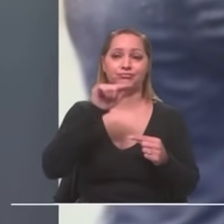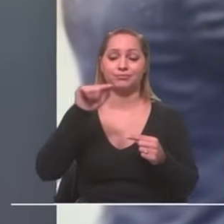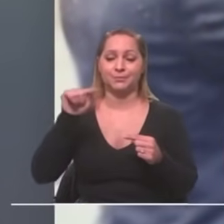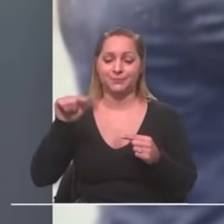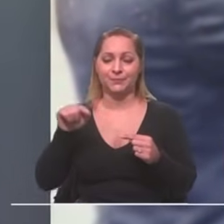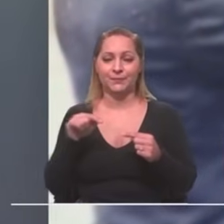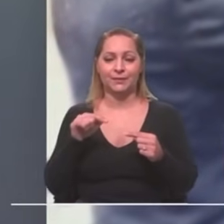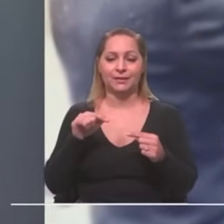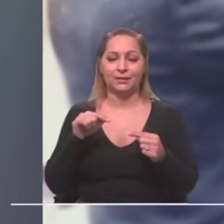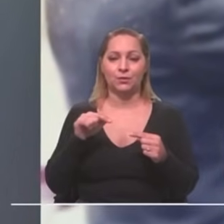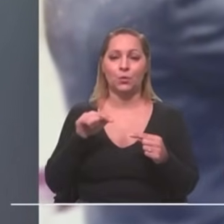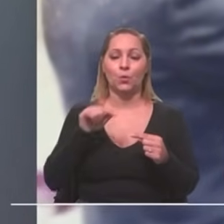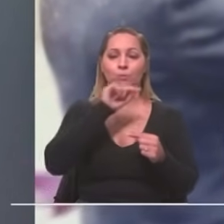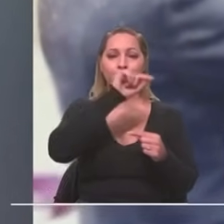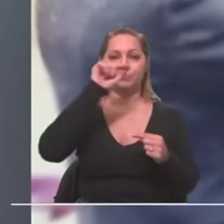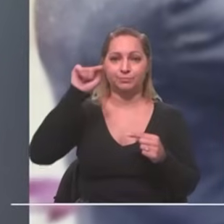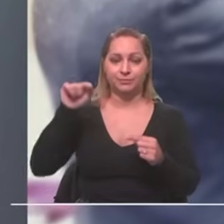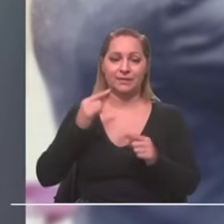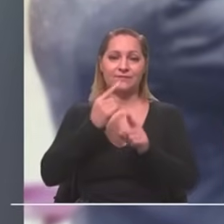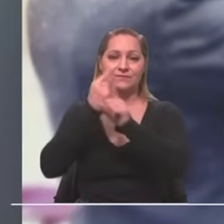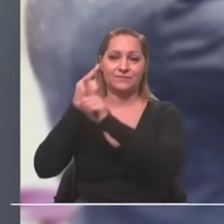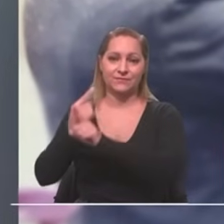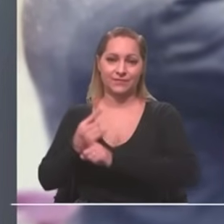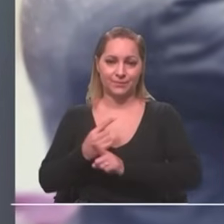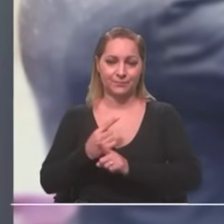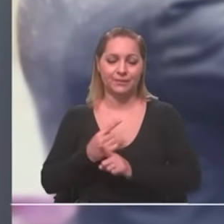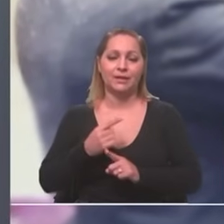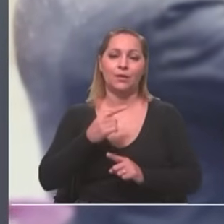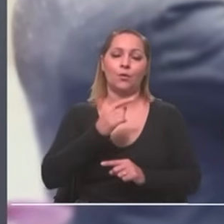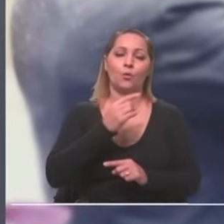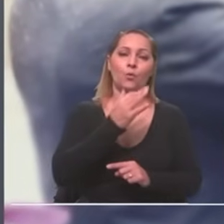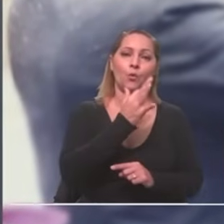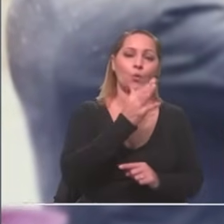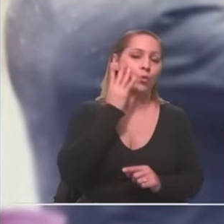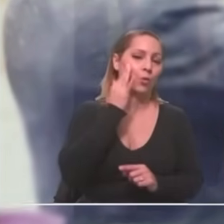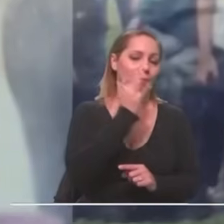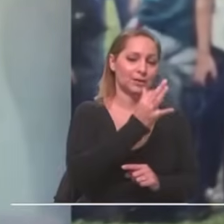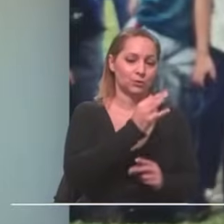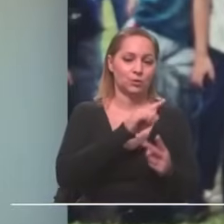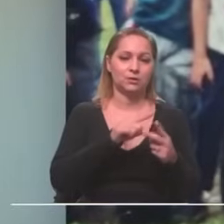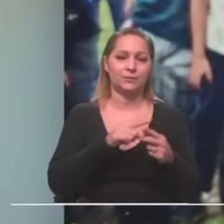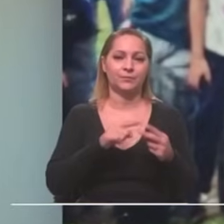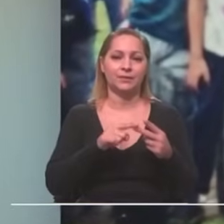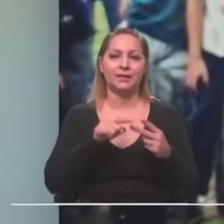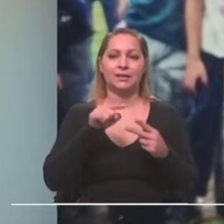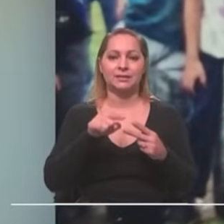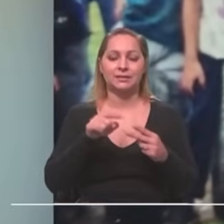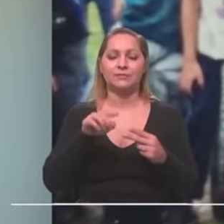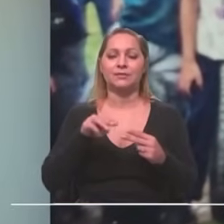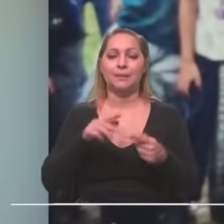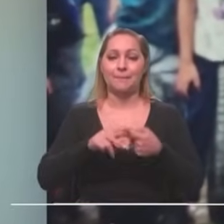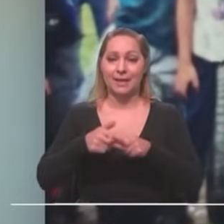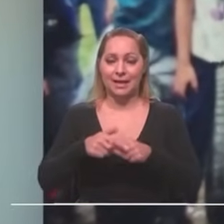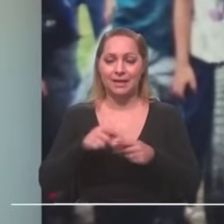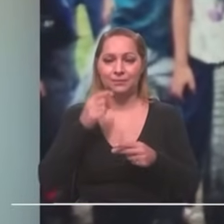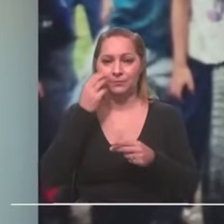tenho andado por várias unidades, o Regimento de Infantaria 14, estive colocado na Brigada Mecanizada, estive